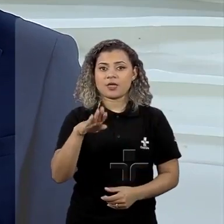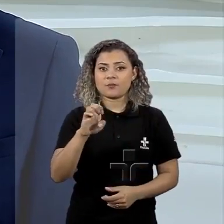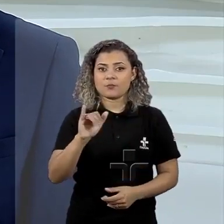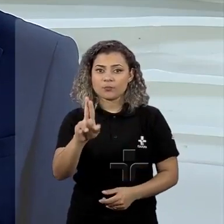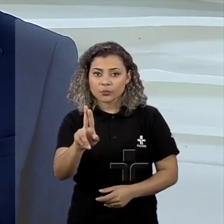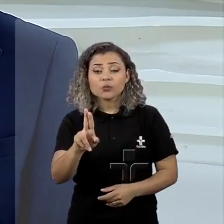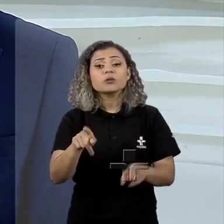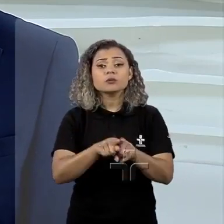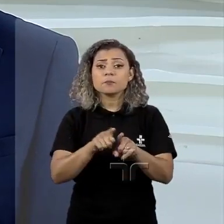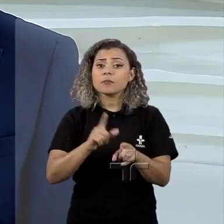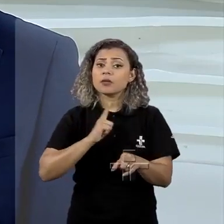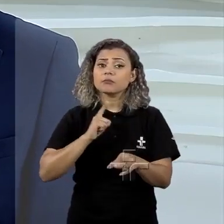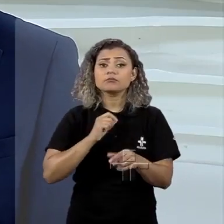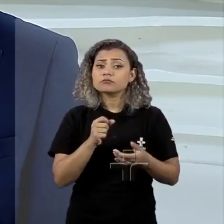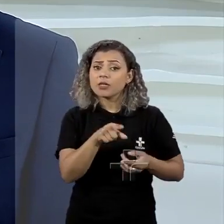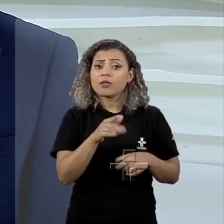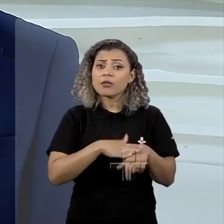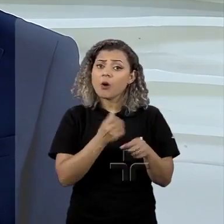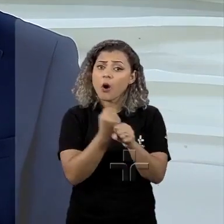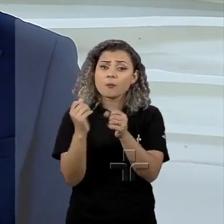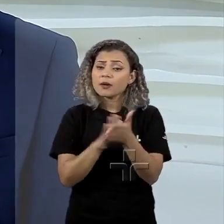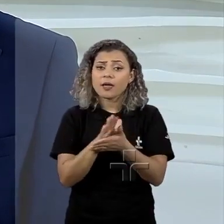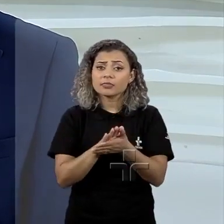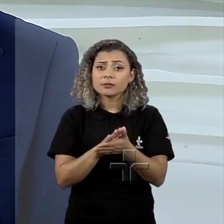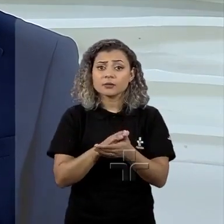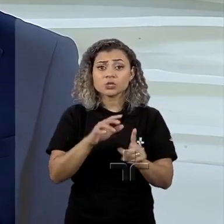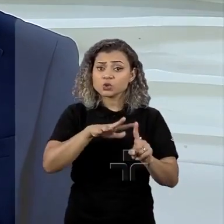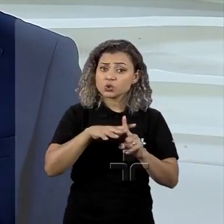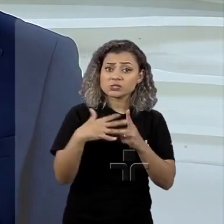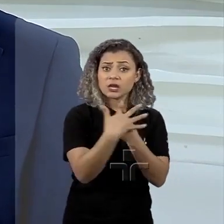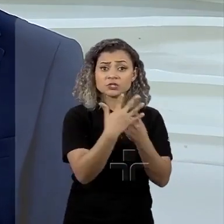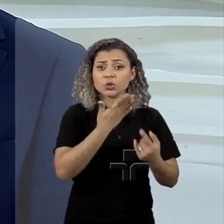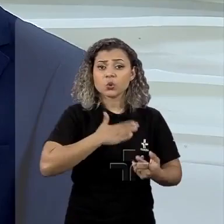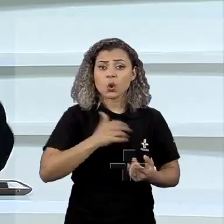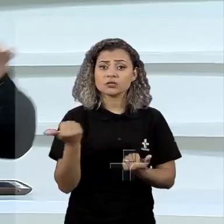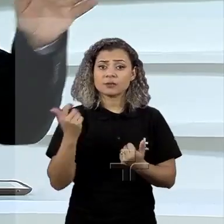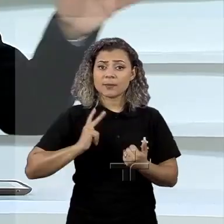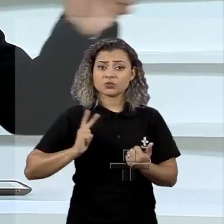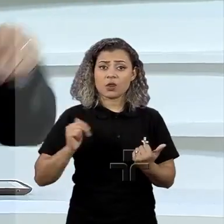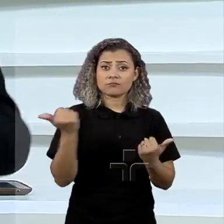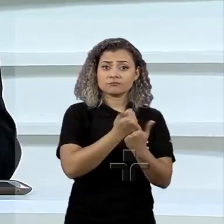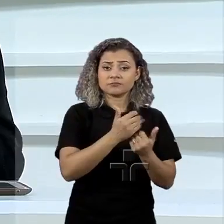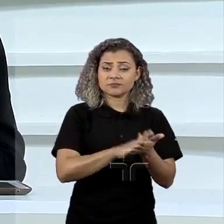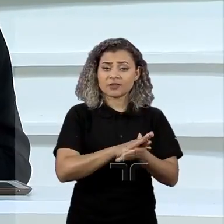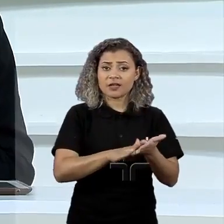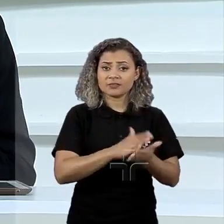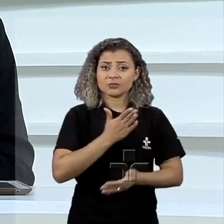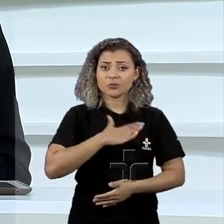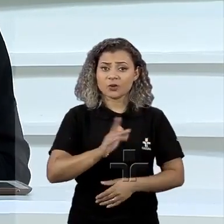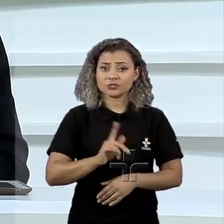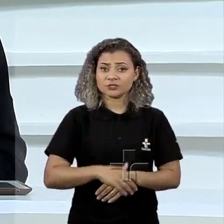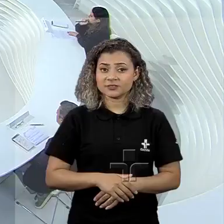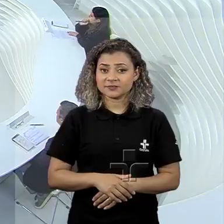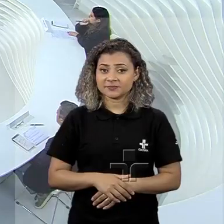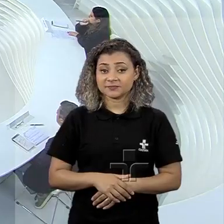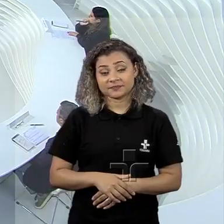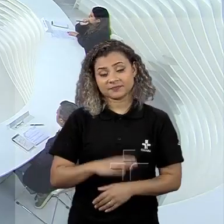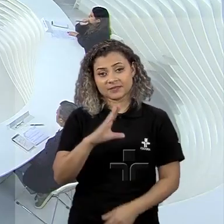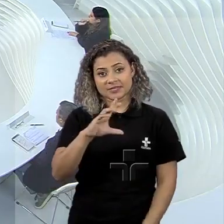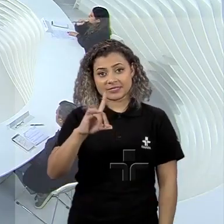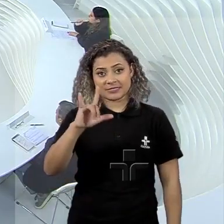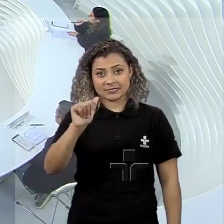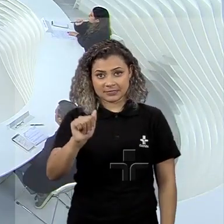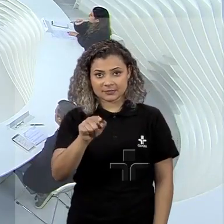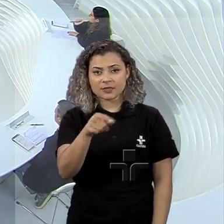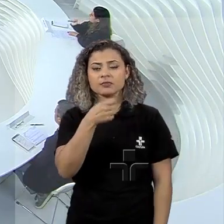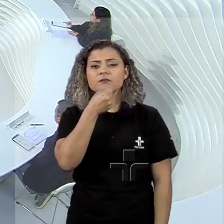França. Aliás, como bom socialista, não gosta de privatização. Candidato, agora a Cida Damasco tem uma pergunta. Uma recente